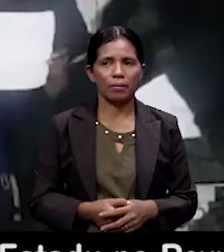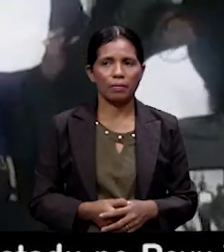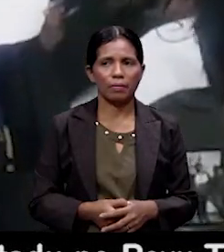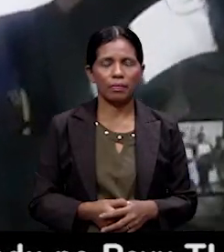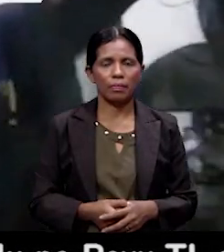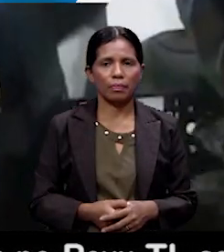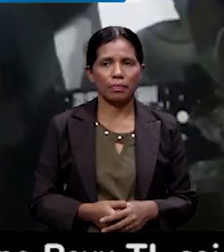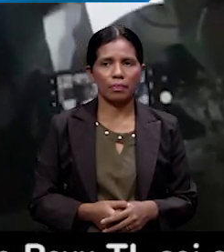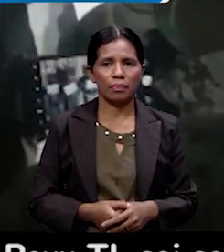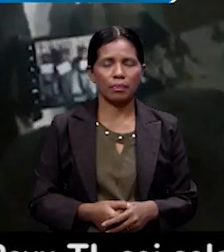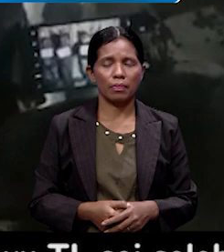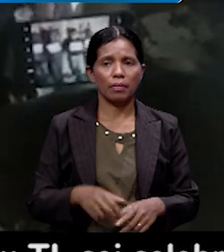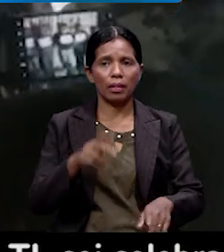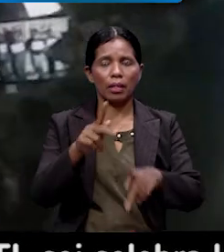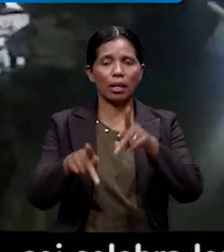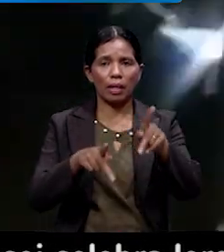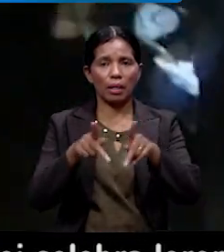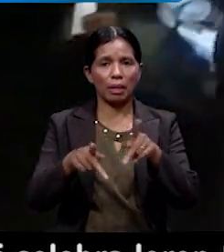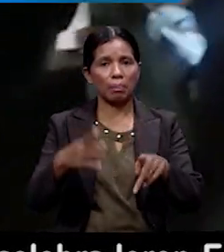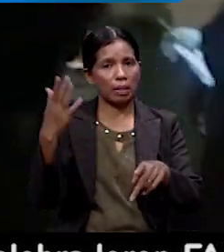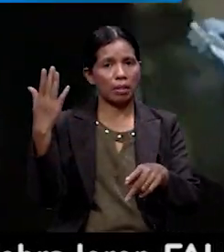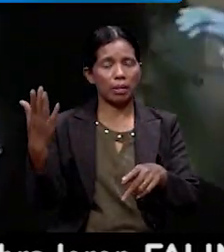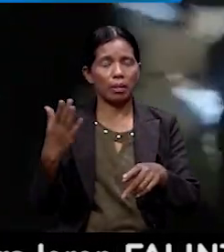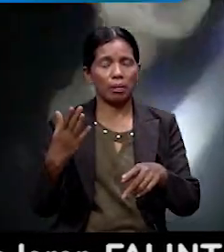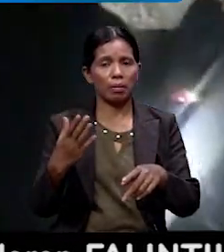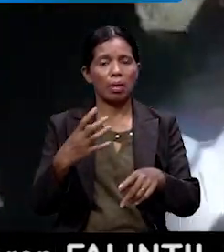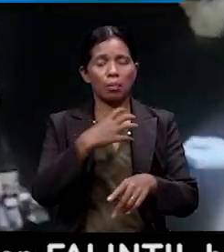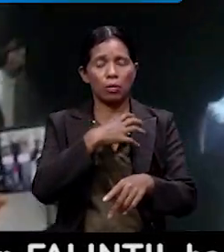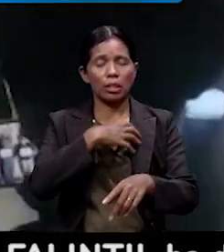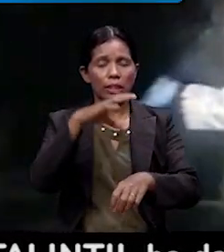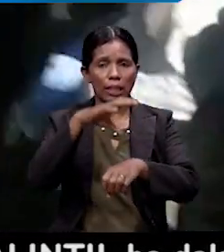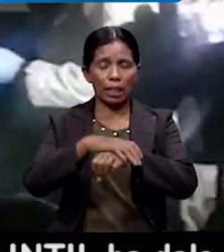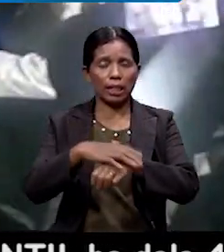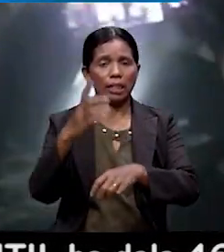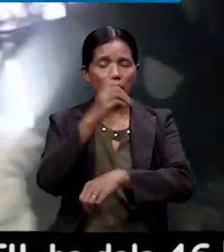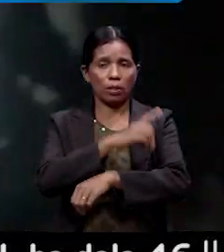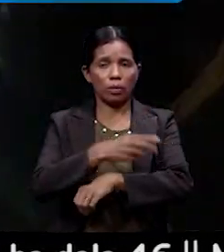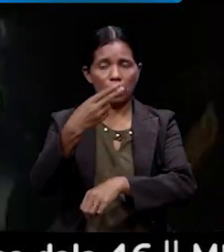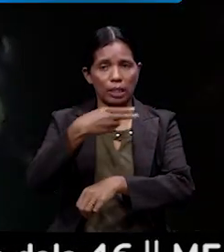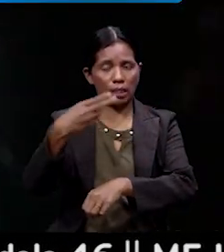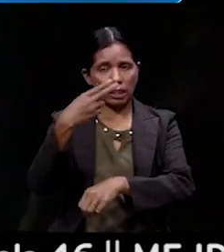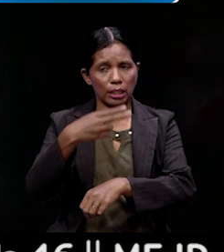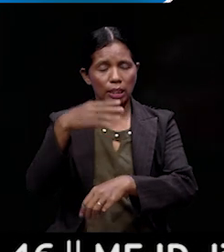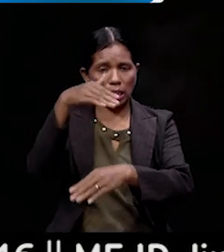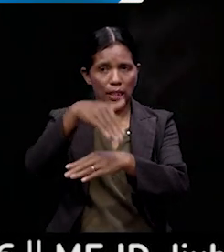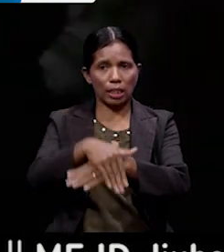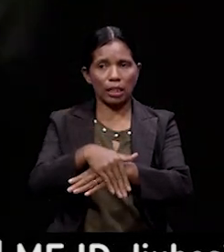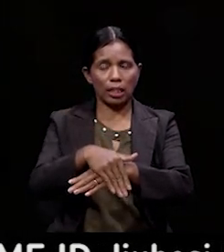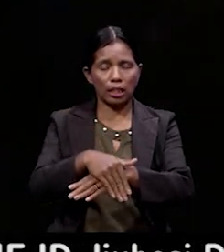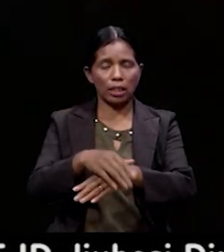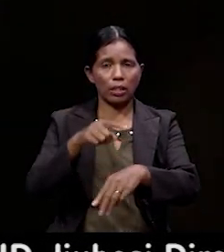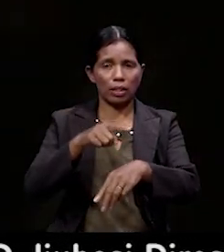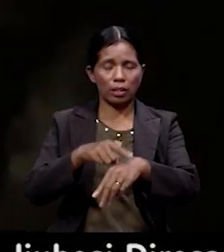Sinadaun hirakne UPMI captura iha kinta liu tuku sanulu resin ruakalan oras Timor-Leste hafuin fila husia tambua